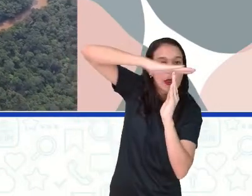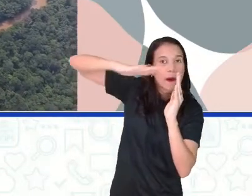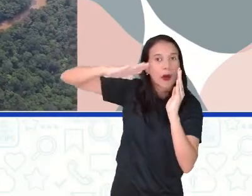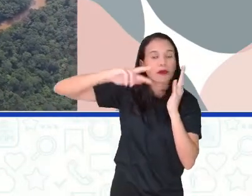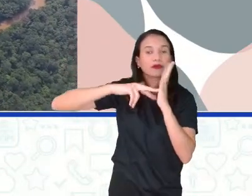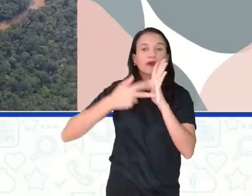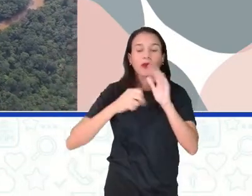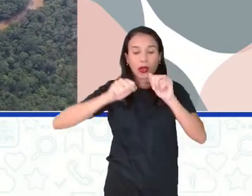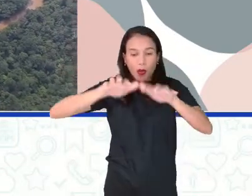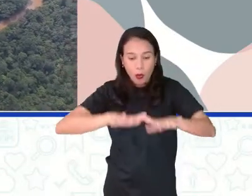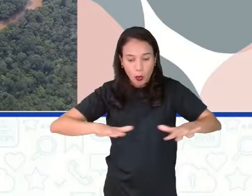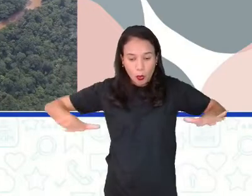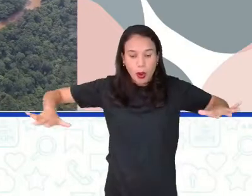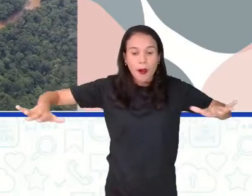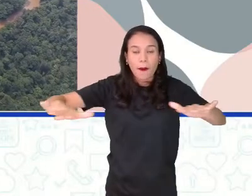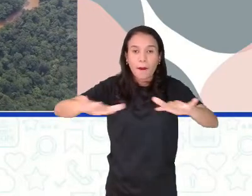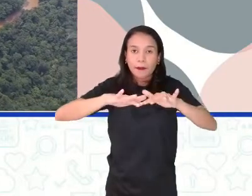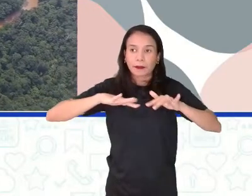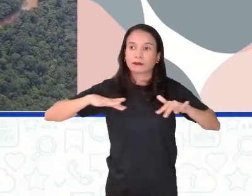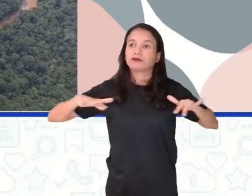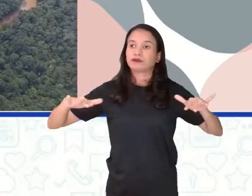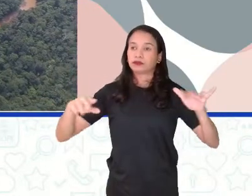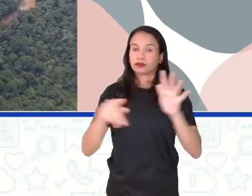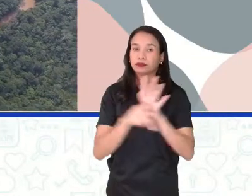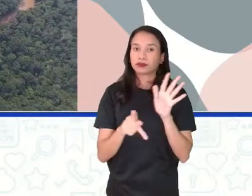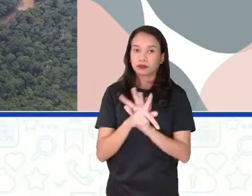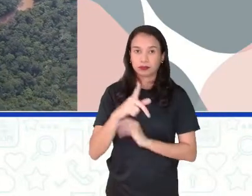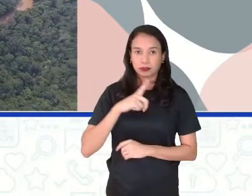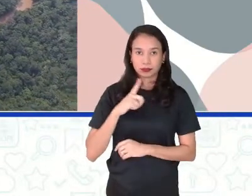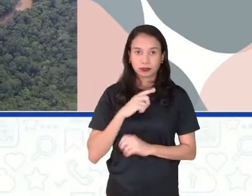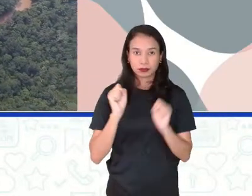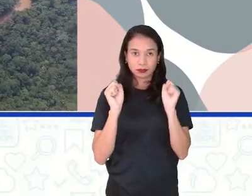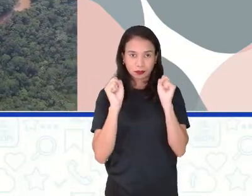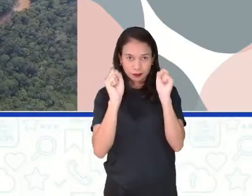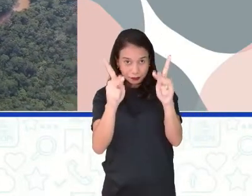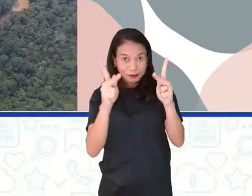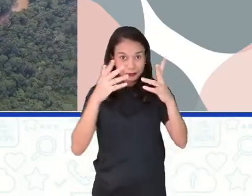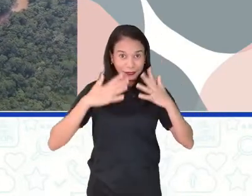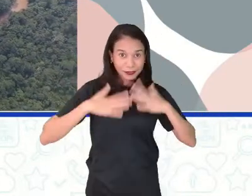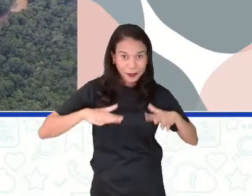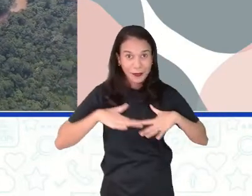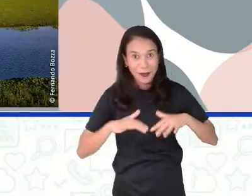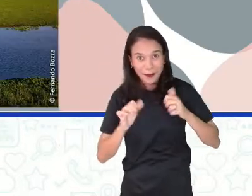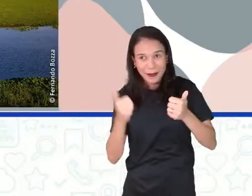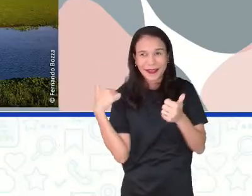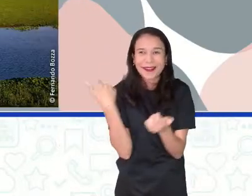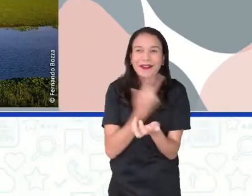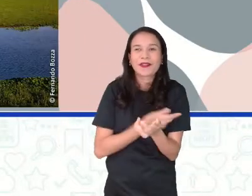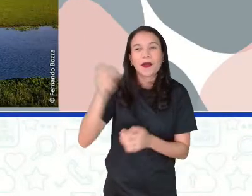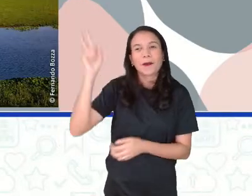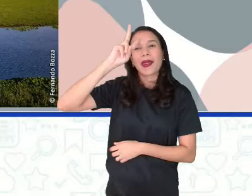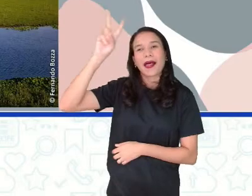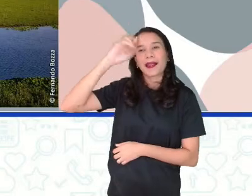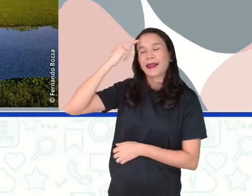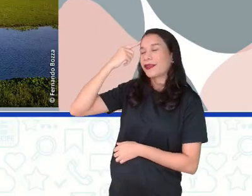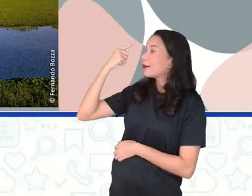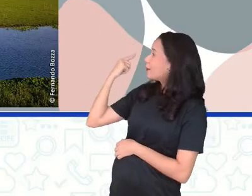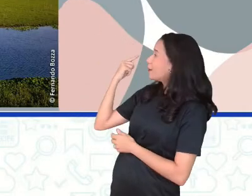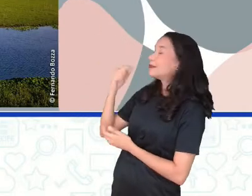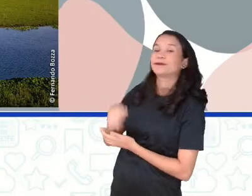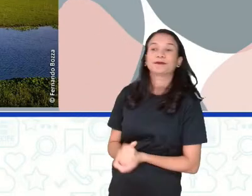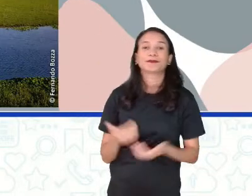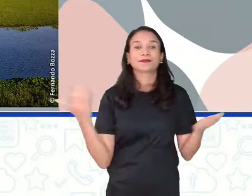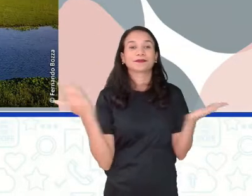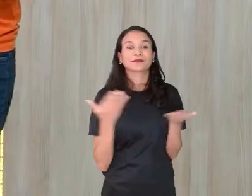plana, né? Que é uma região de deposição de sedimentos. Tranquilo, pessoal? Então foi só para a gente relembrar aí. E